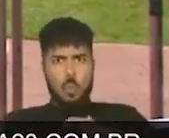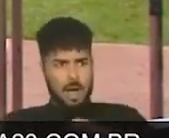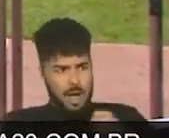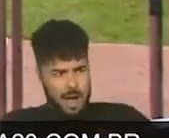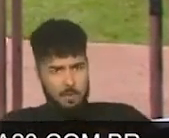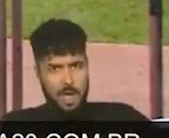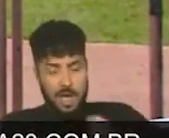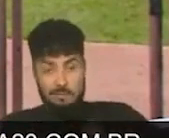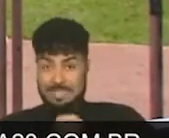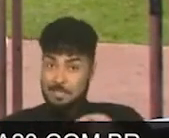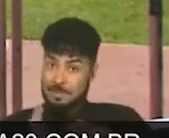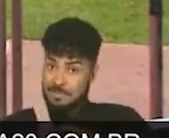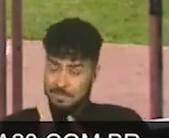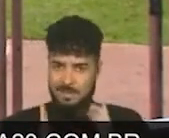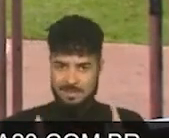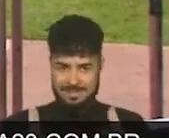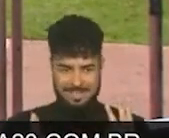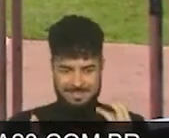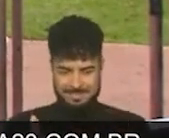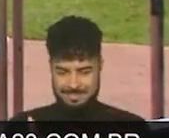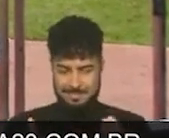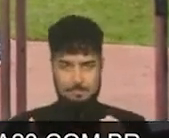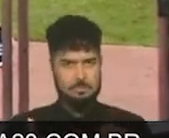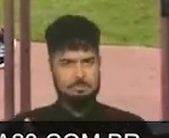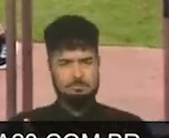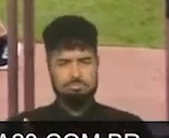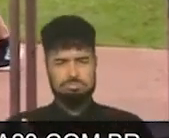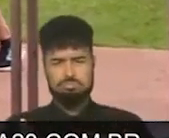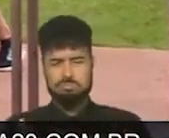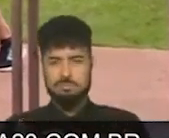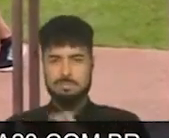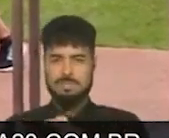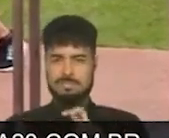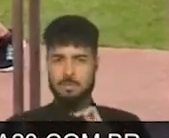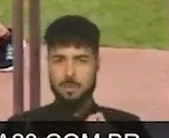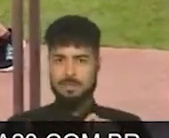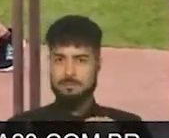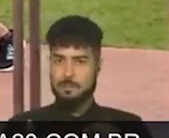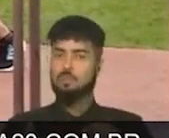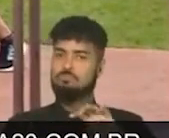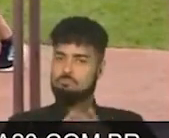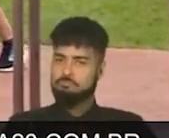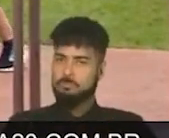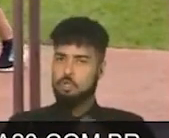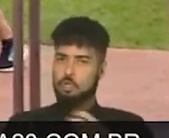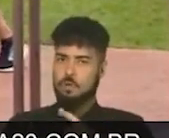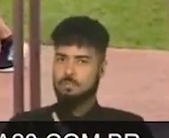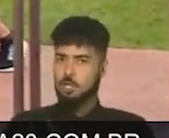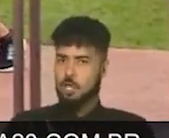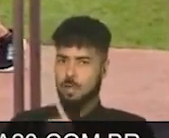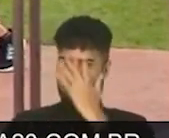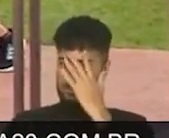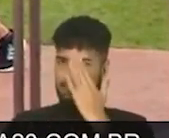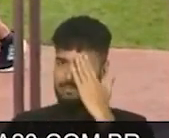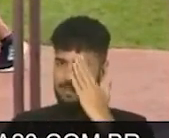o que significa que no período de 3 anos serão mais de 550 mil novos diagnósticos entre os